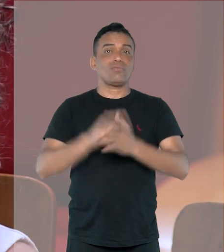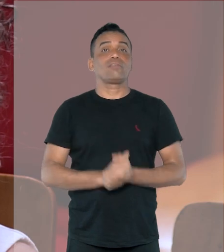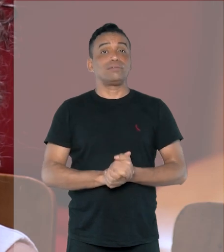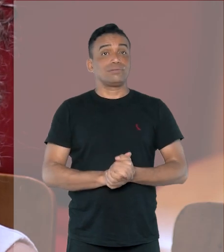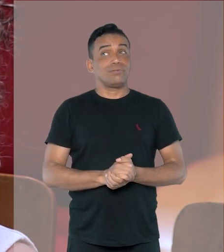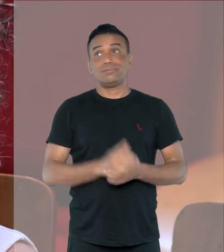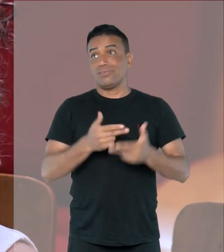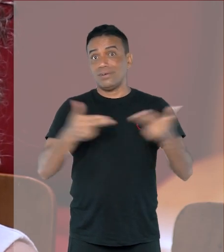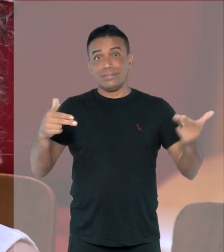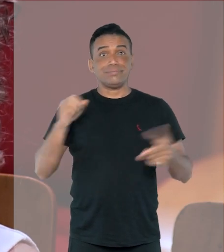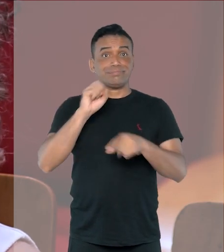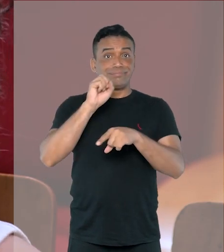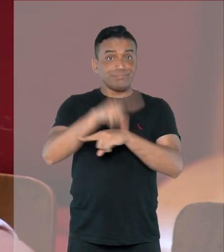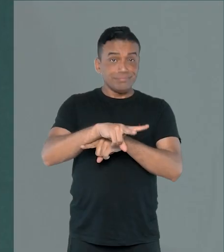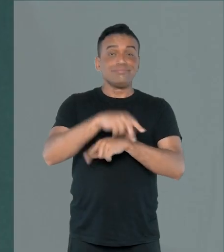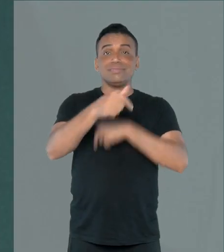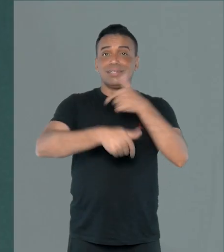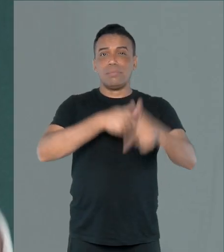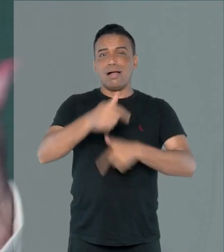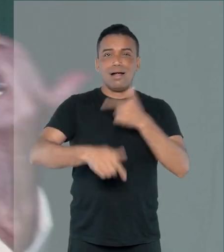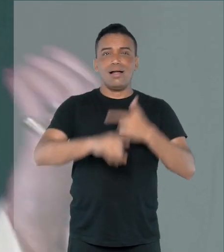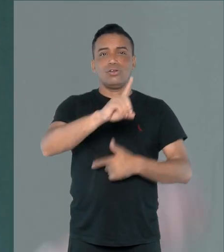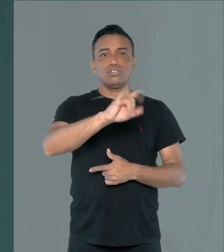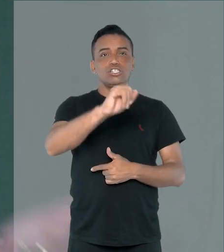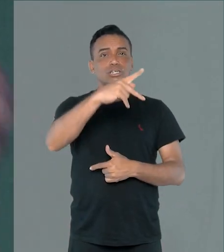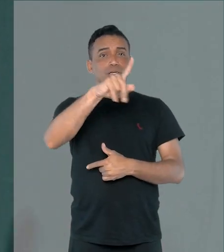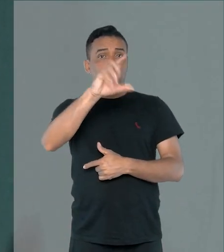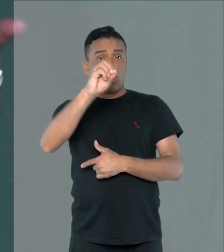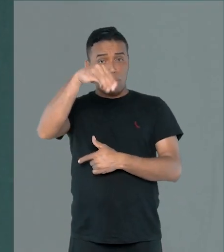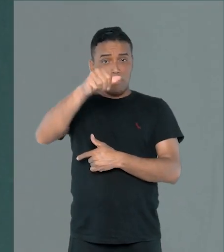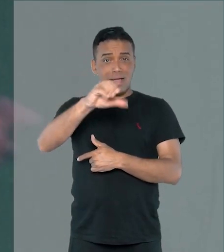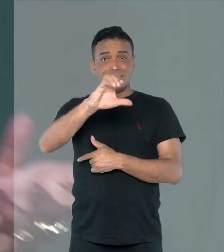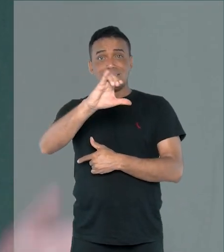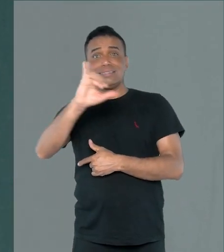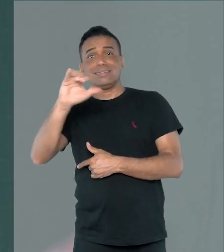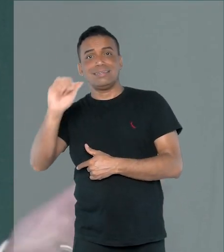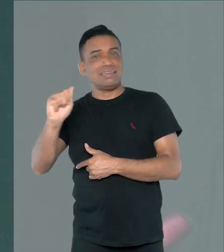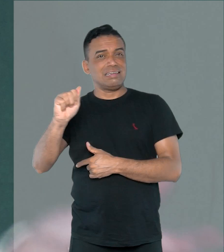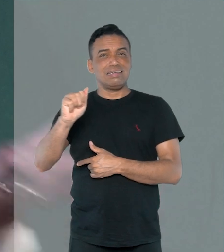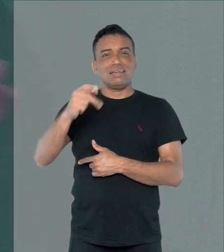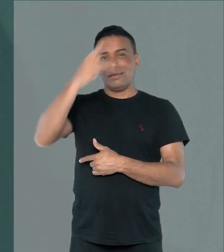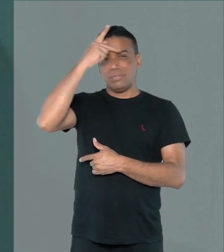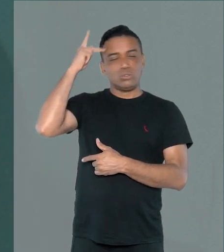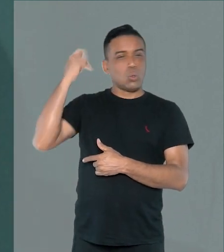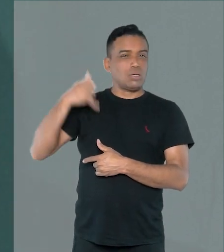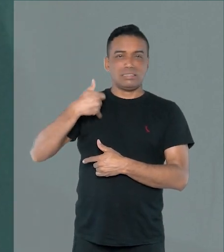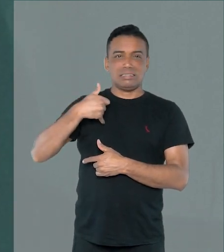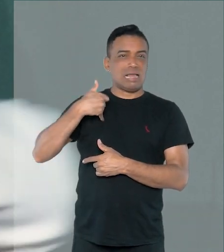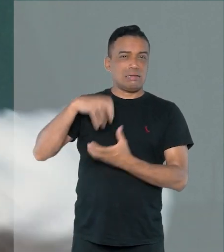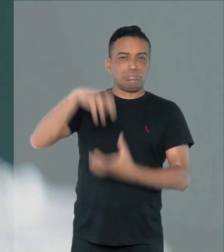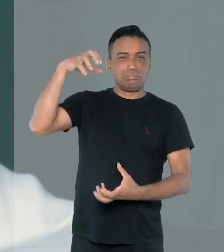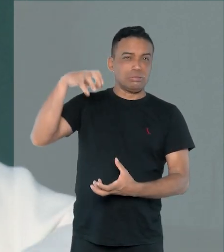de diplomacia e de alto funcionalismo para os antigos aristocratas, leia-se os barões de café, quer dizer, seria